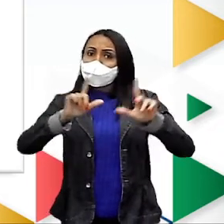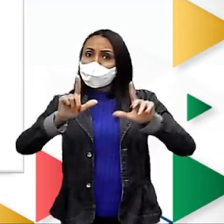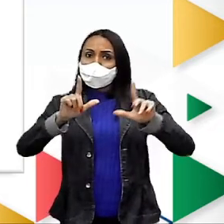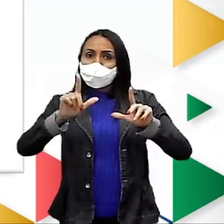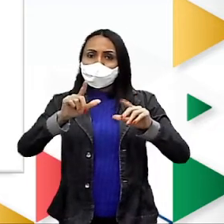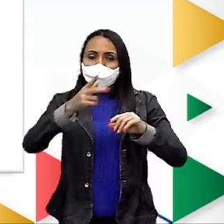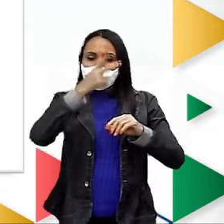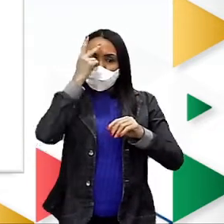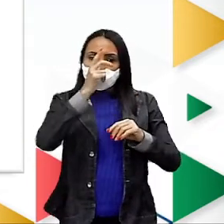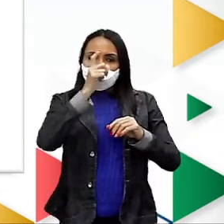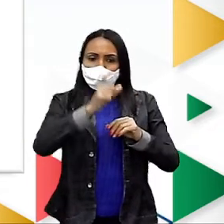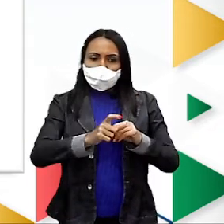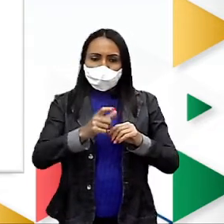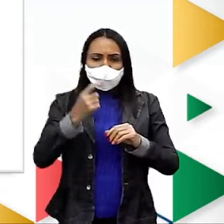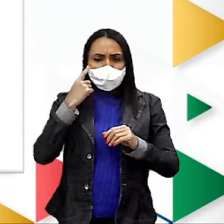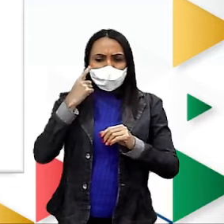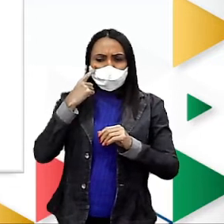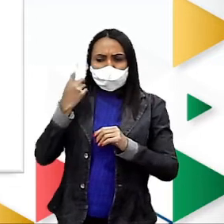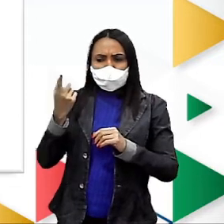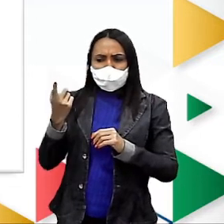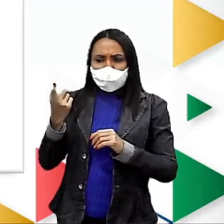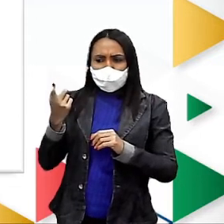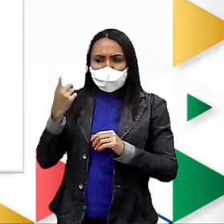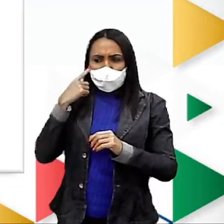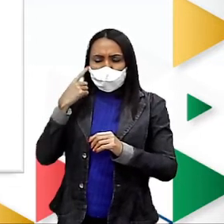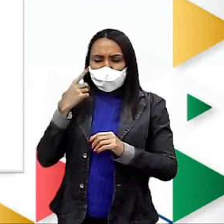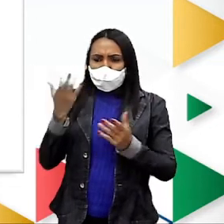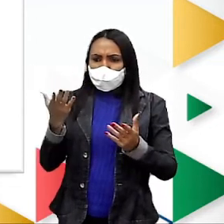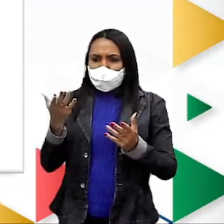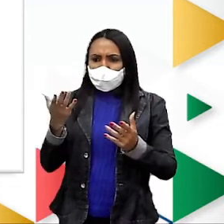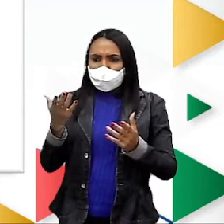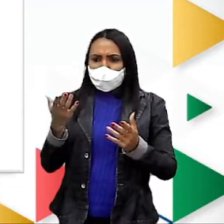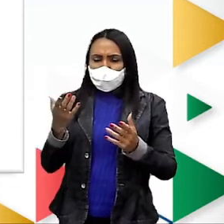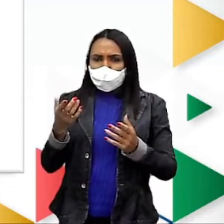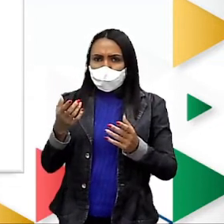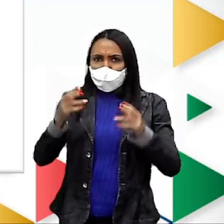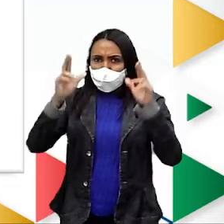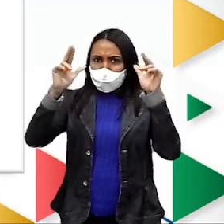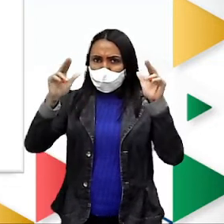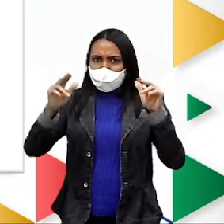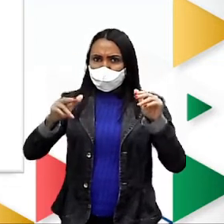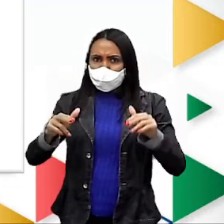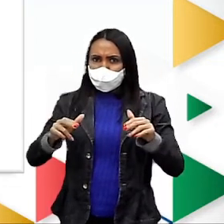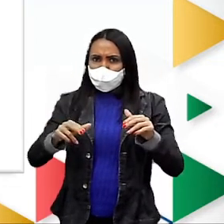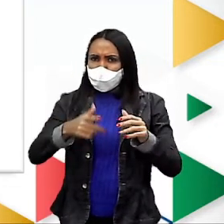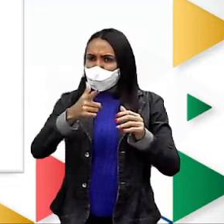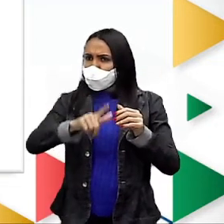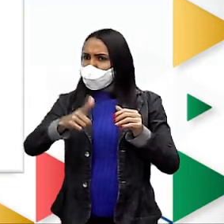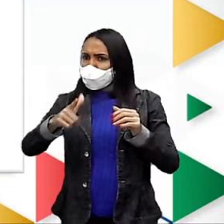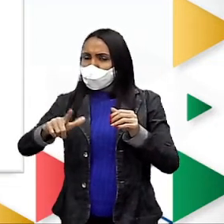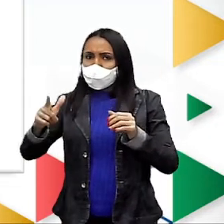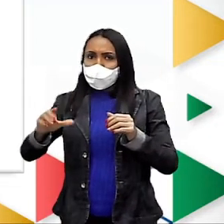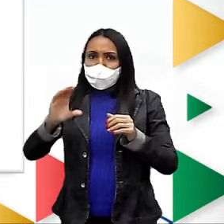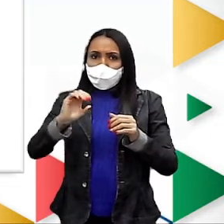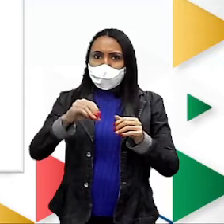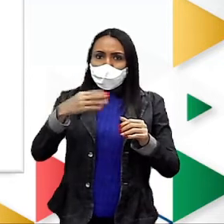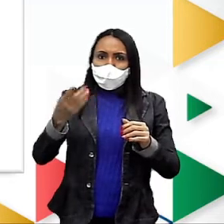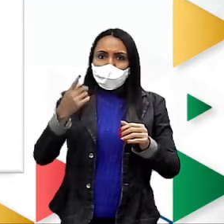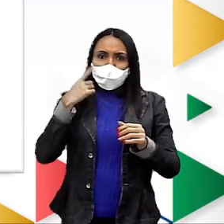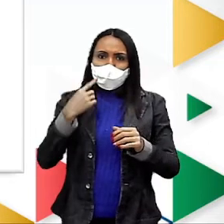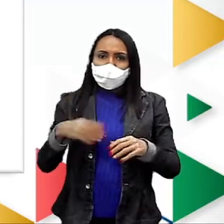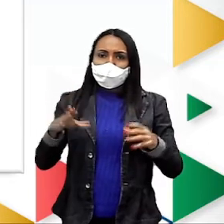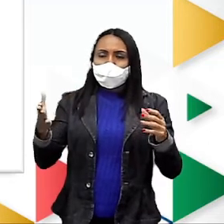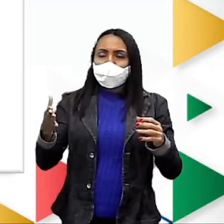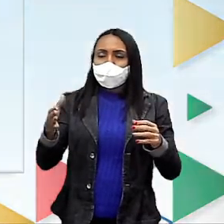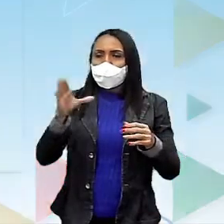a pessoa dará a impressão que está fugindo do assunto, ou vai mostrar que está enrolando, que ela não quer